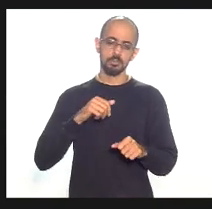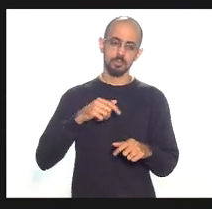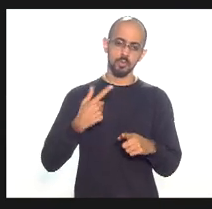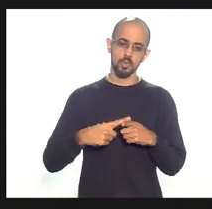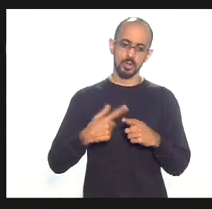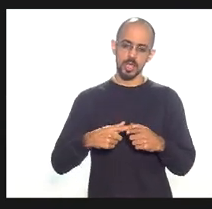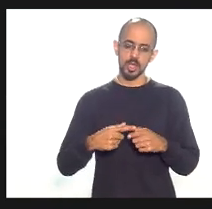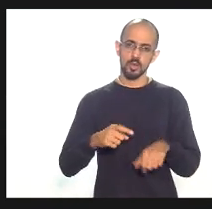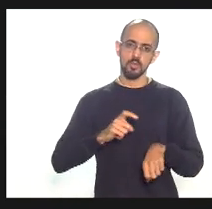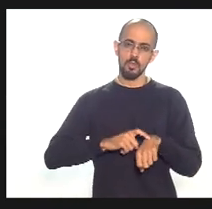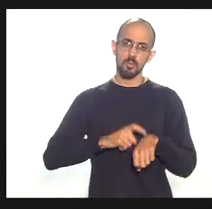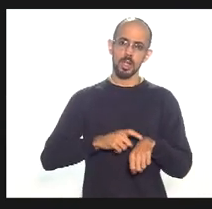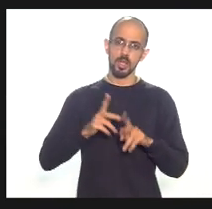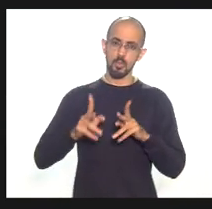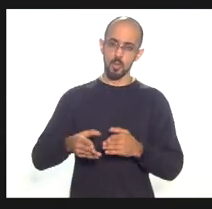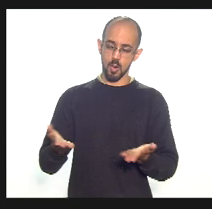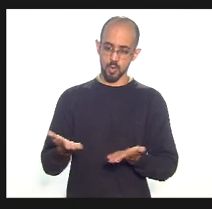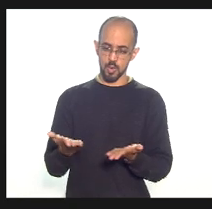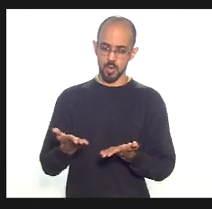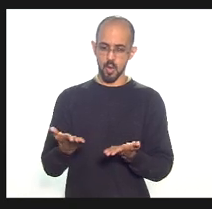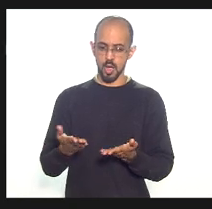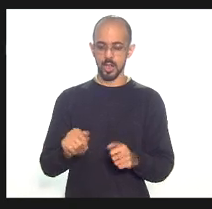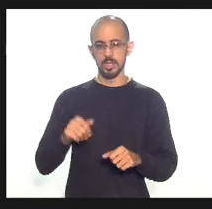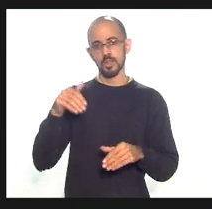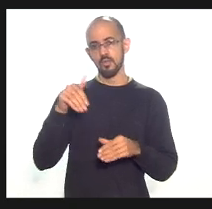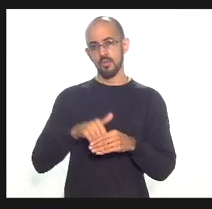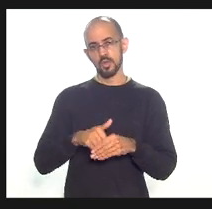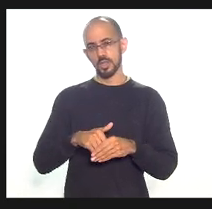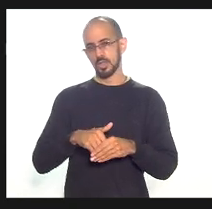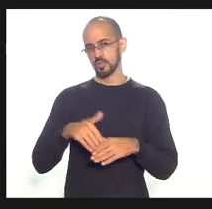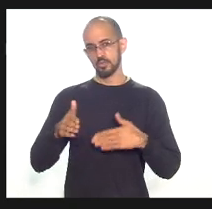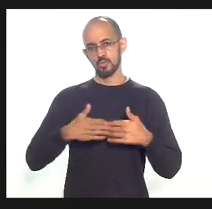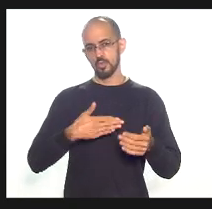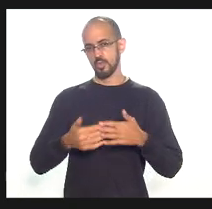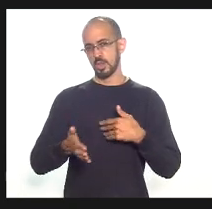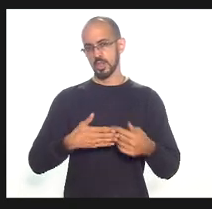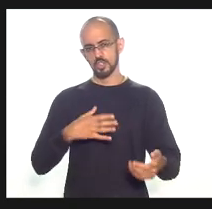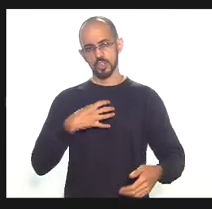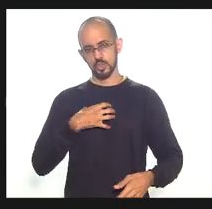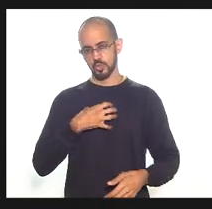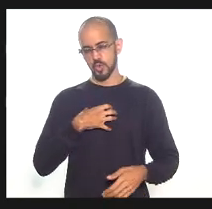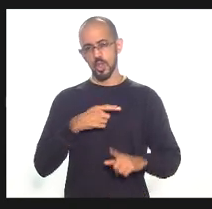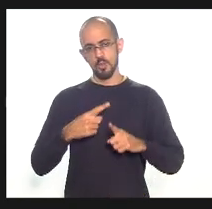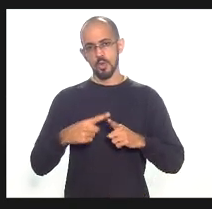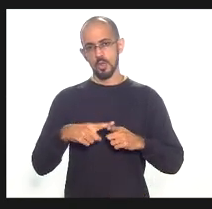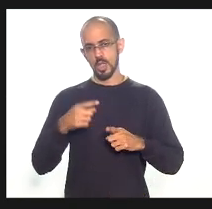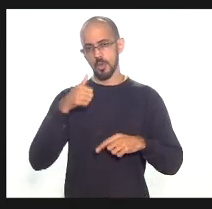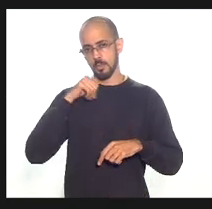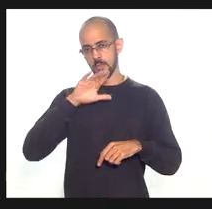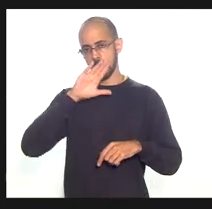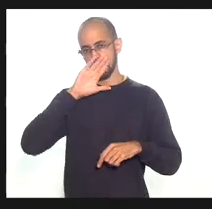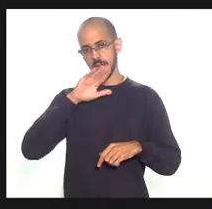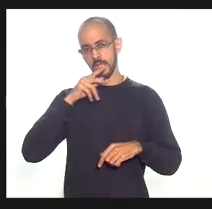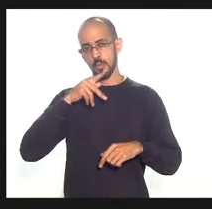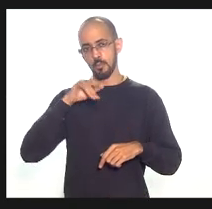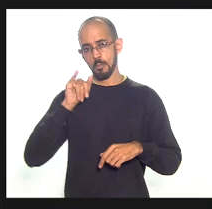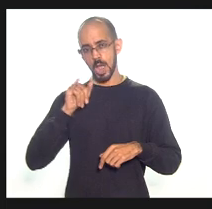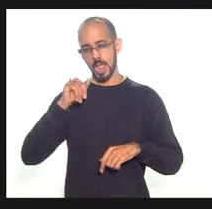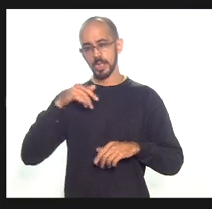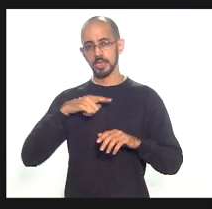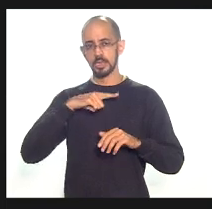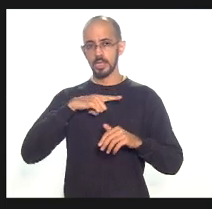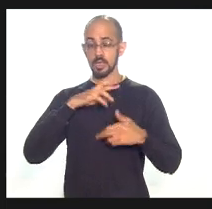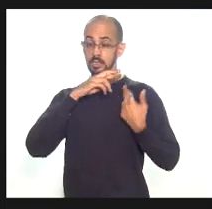momento como esse estarem votando de qualquer maneira porque eu tenho certeza que um pai uma mãe comprometidos e